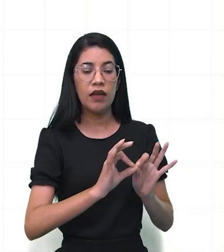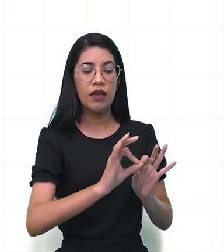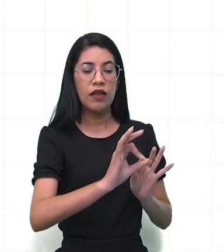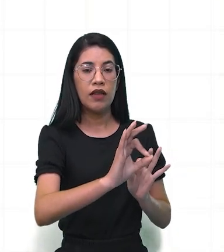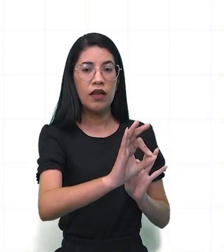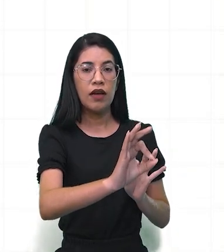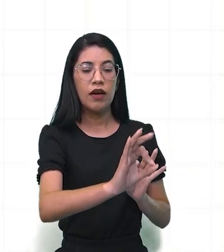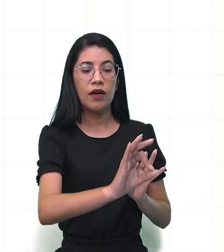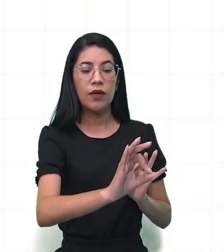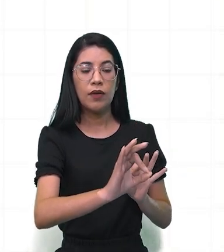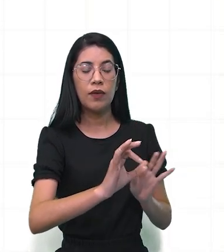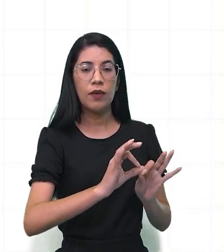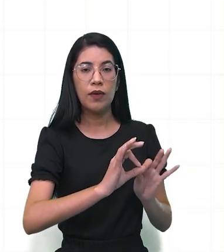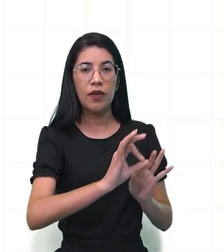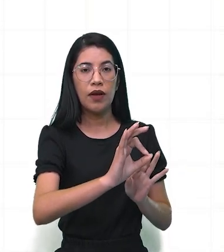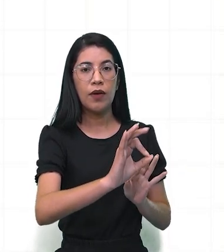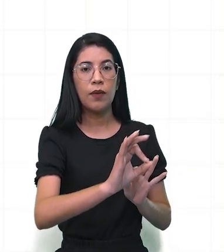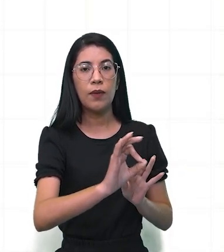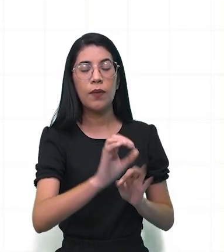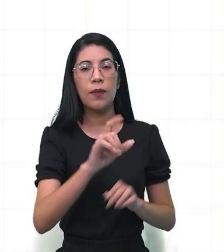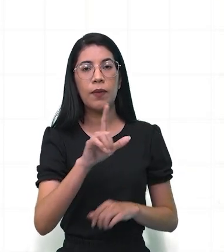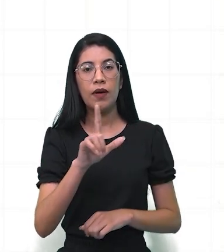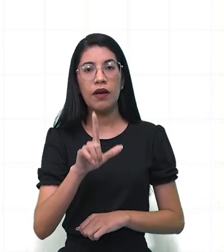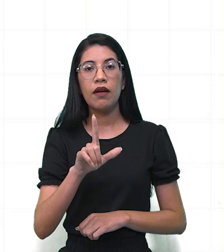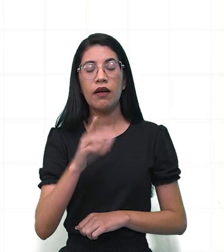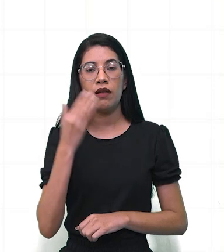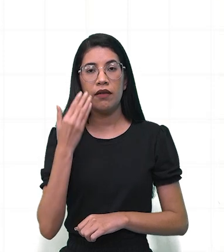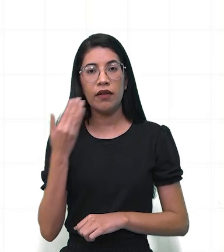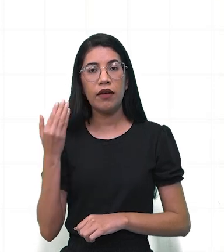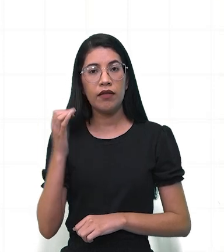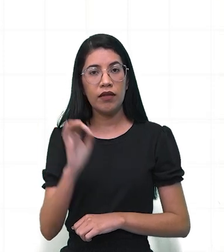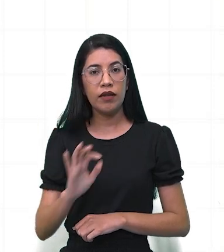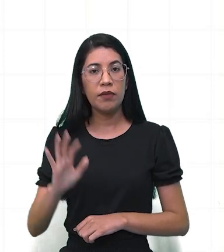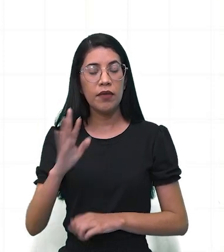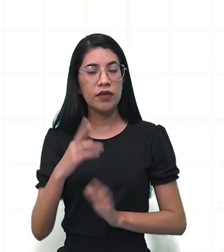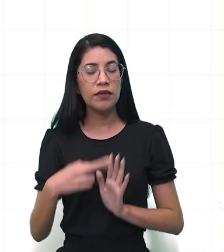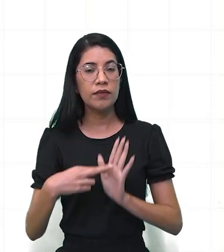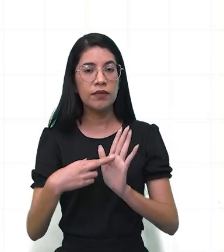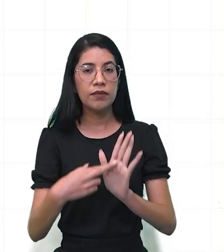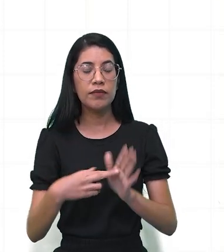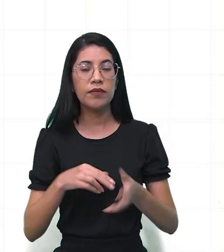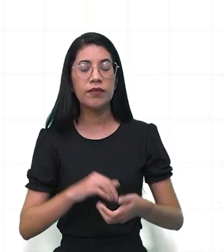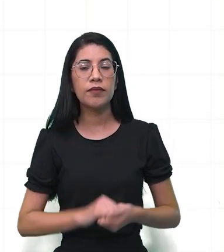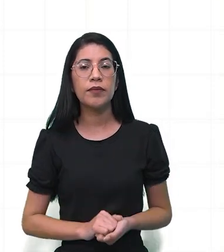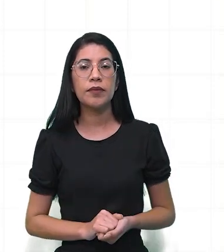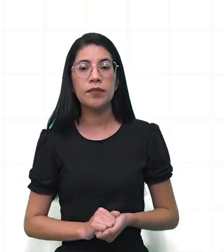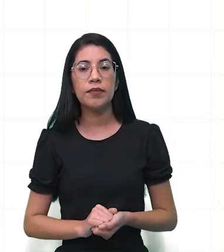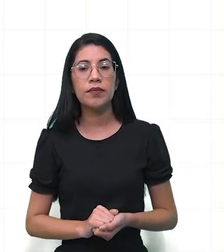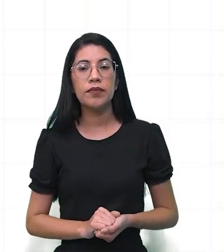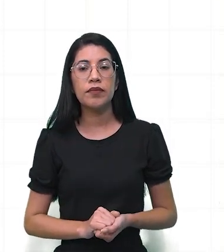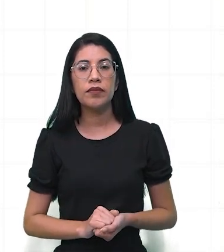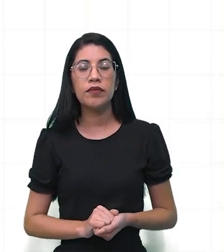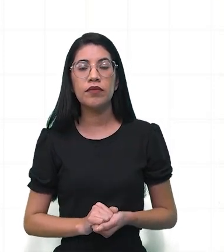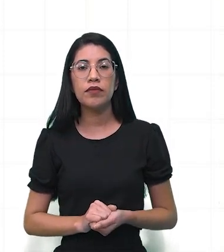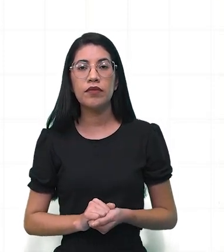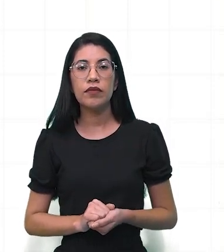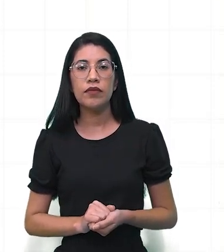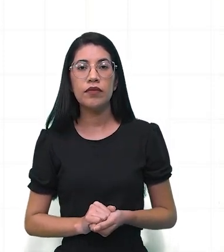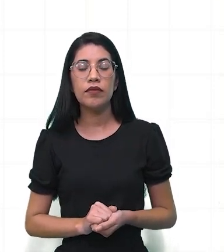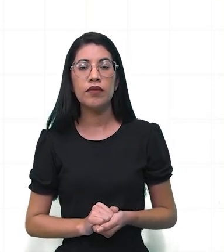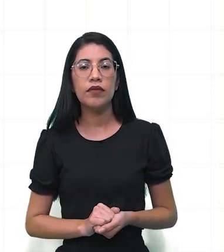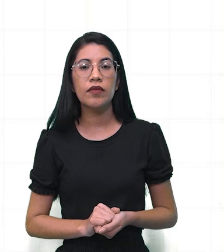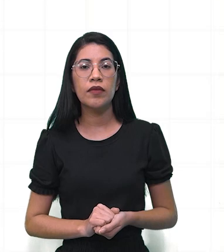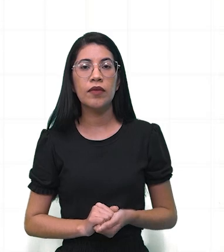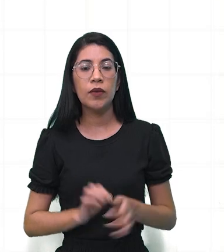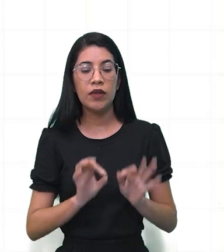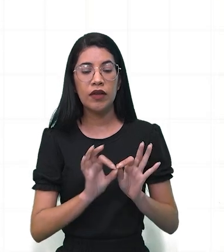largura expressa por L, conforme a figura. Então veja, aqui eu tenho